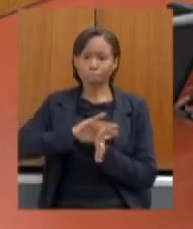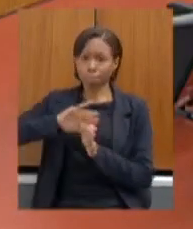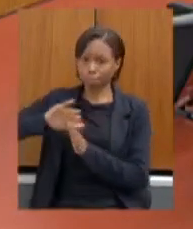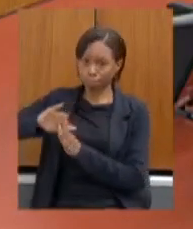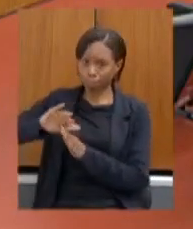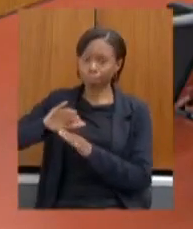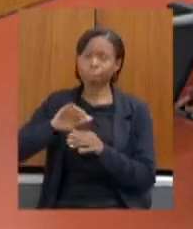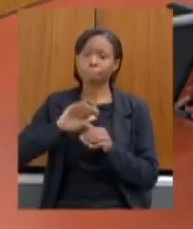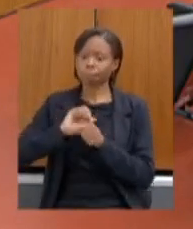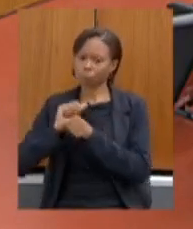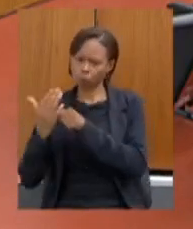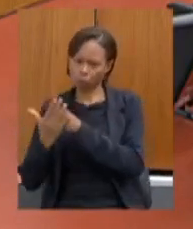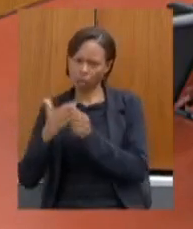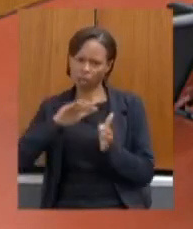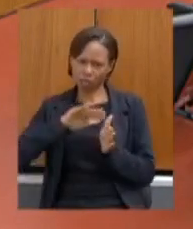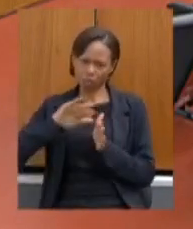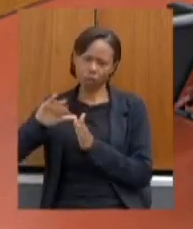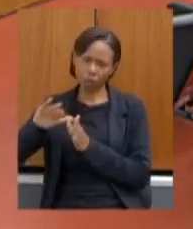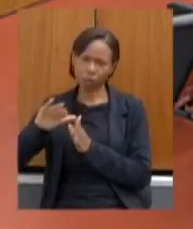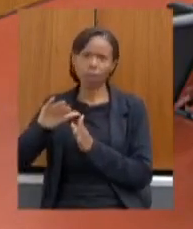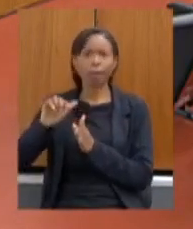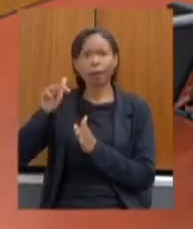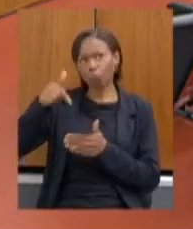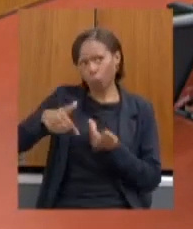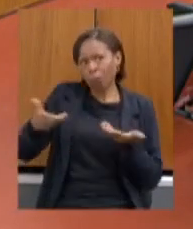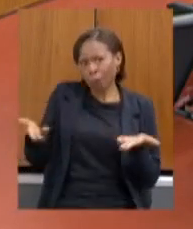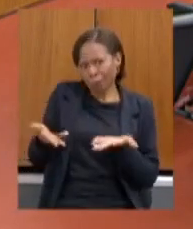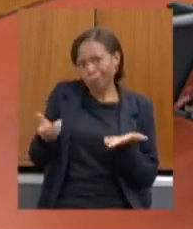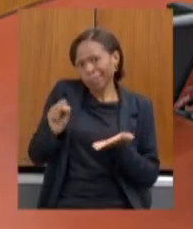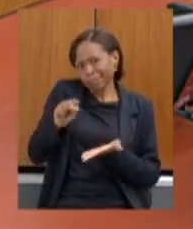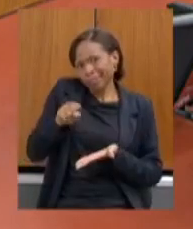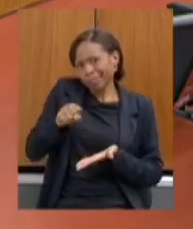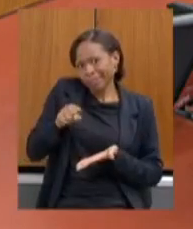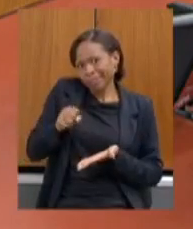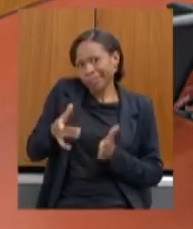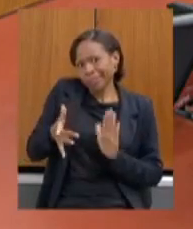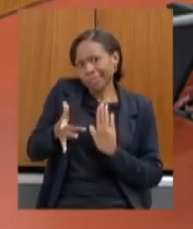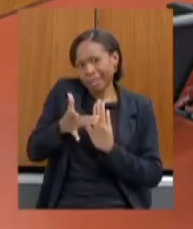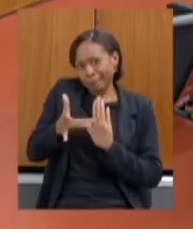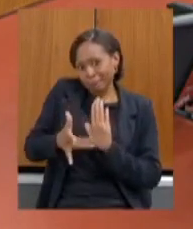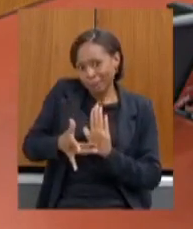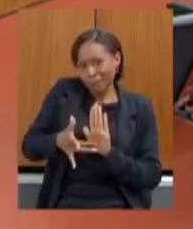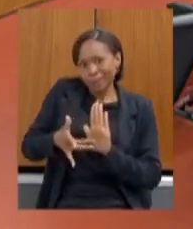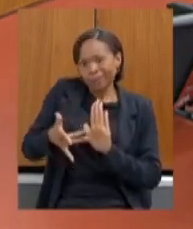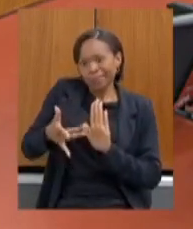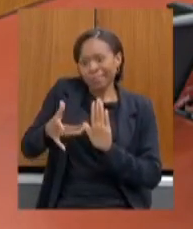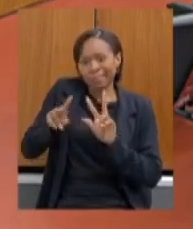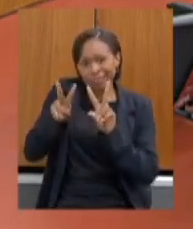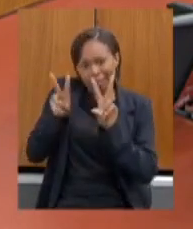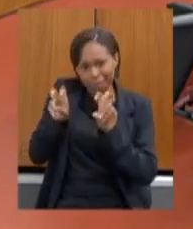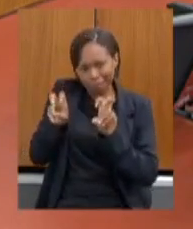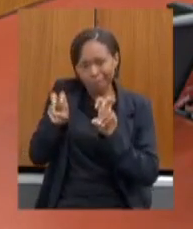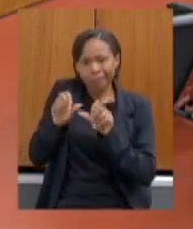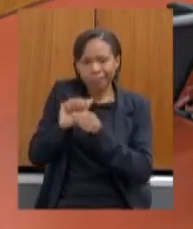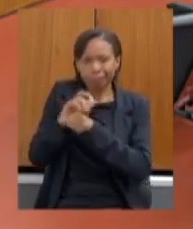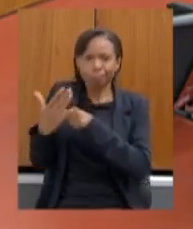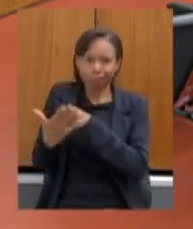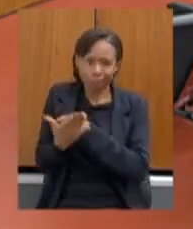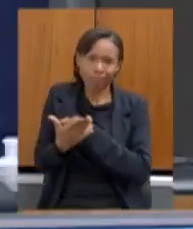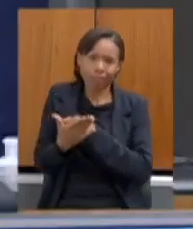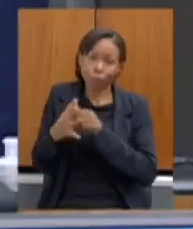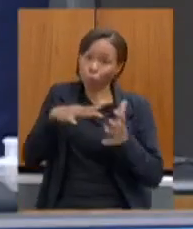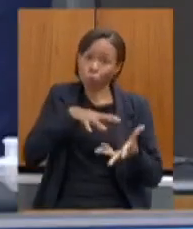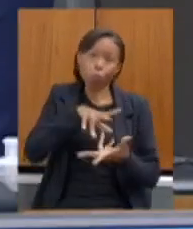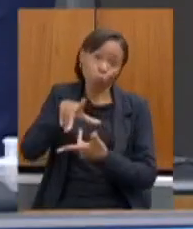-19, apesar dessa pauta que tomou, digamos assim, toda a agenda pública no